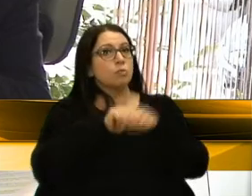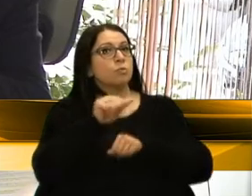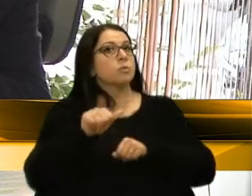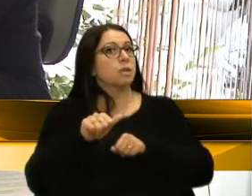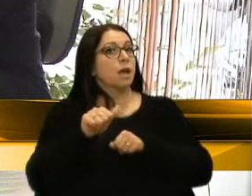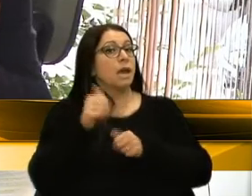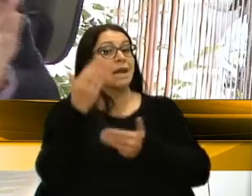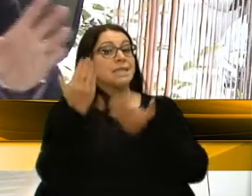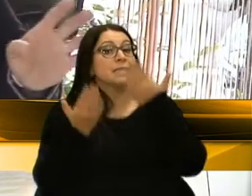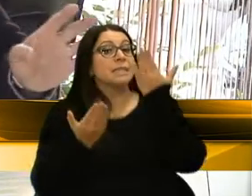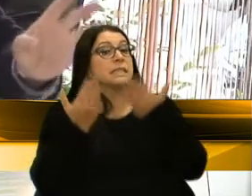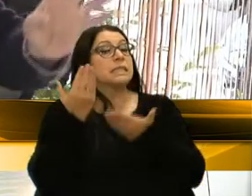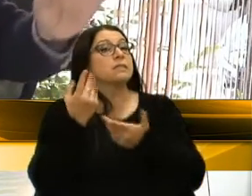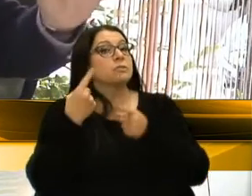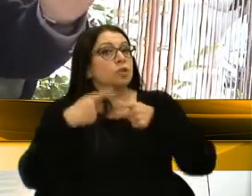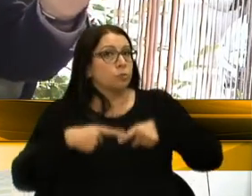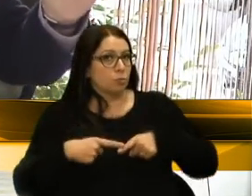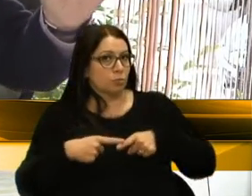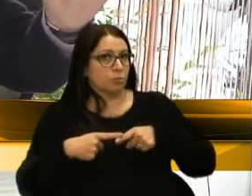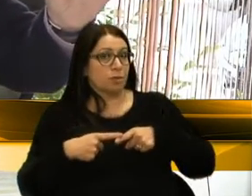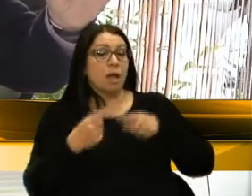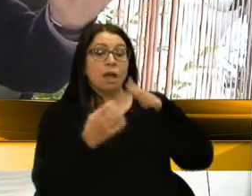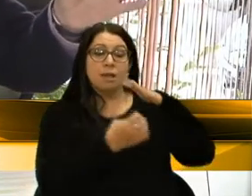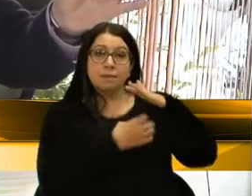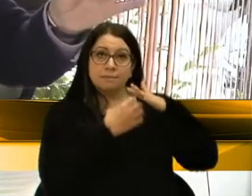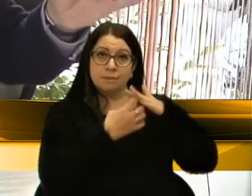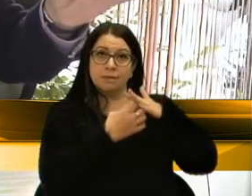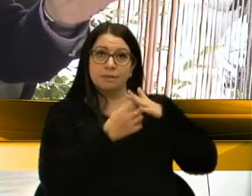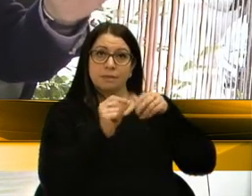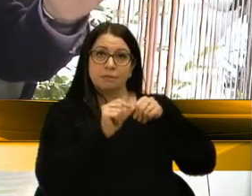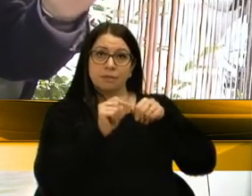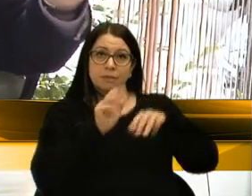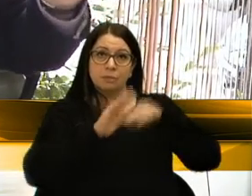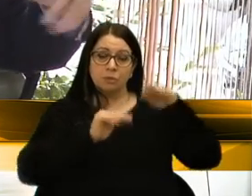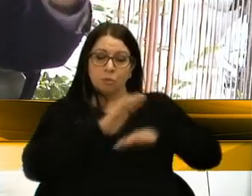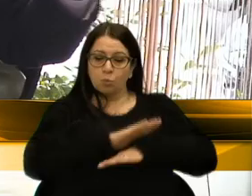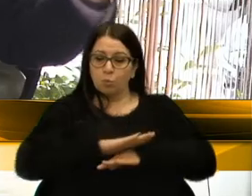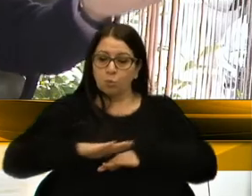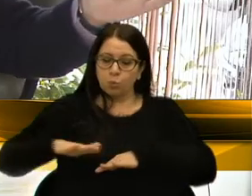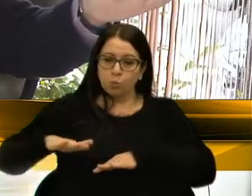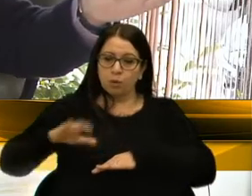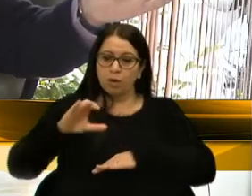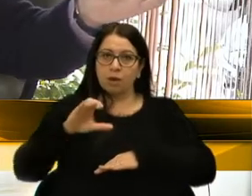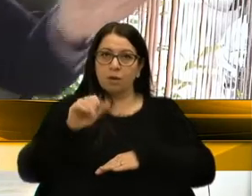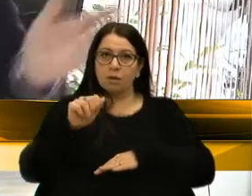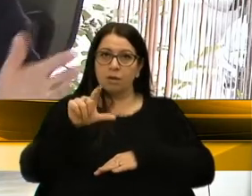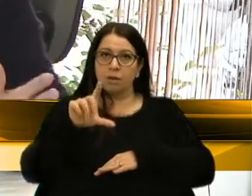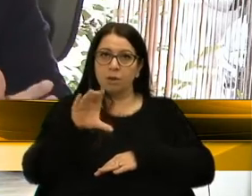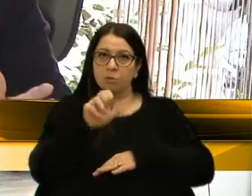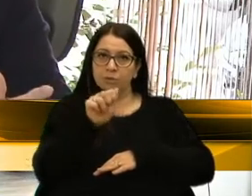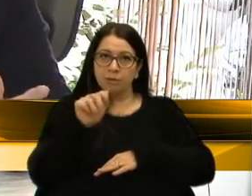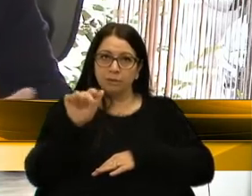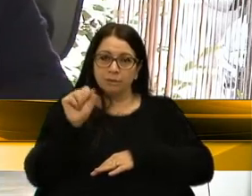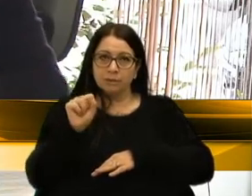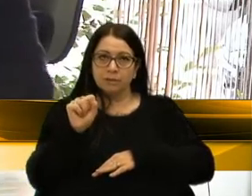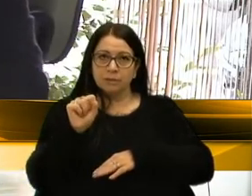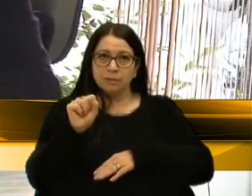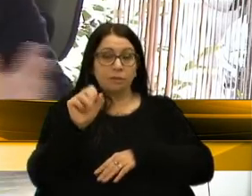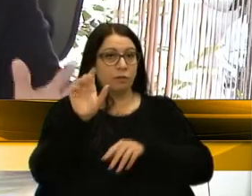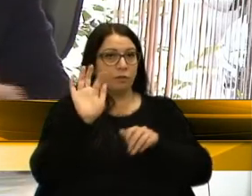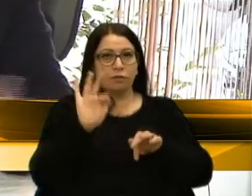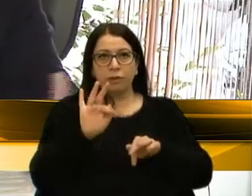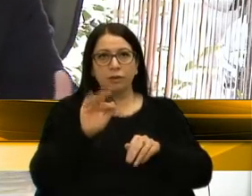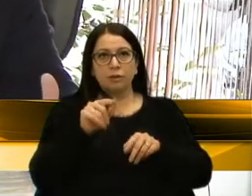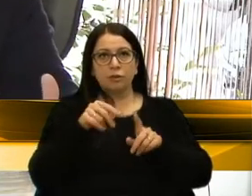licitação. Aquela empreiteira que pegou das calçadas, que depois foi impugnada em novembro do ano passado, não tinha